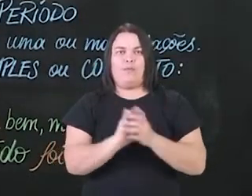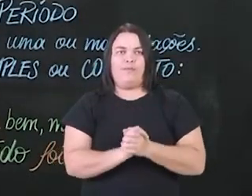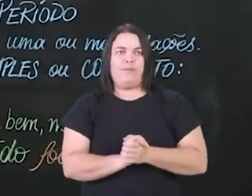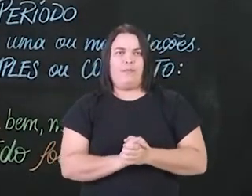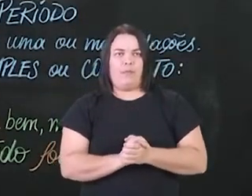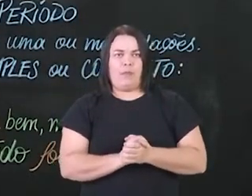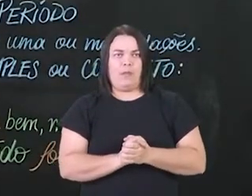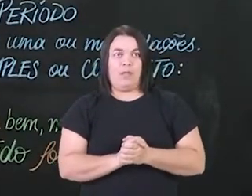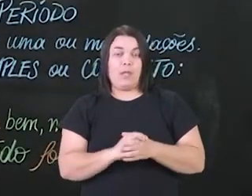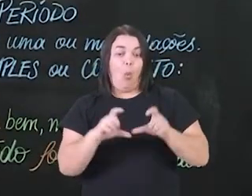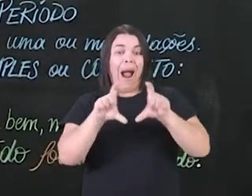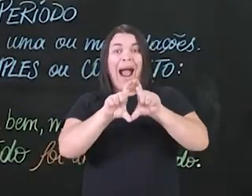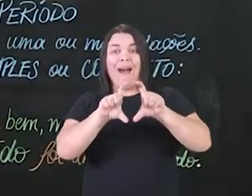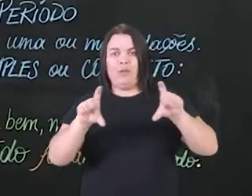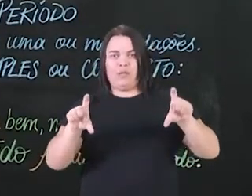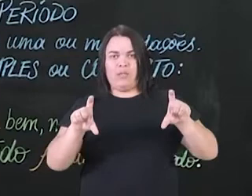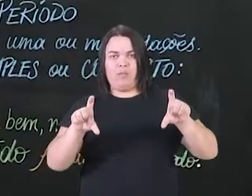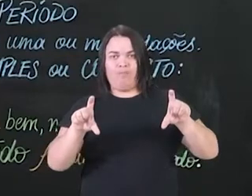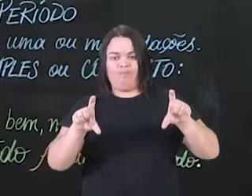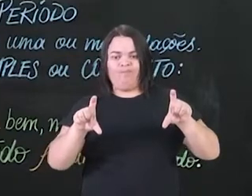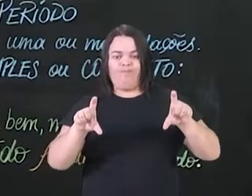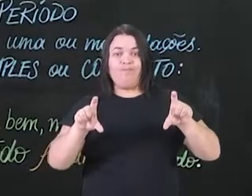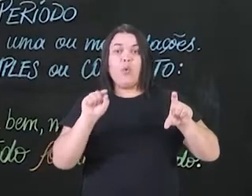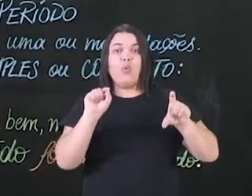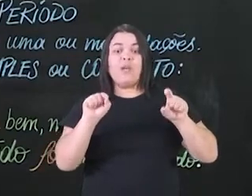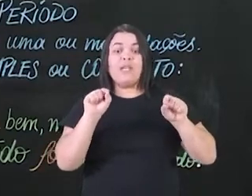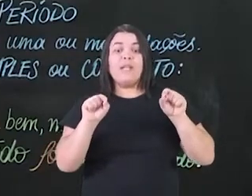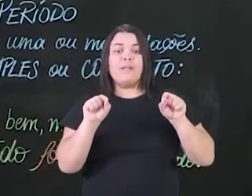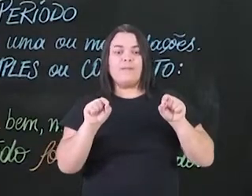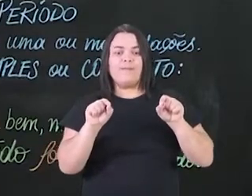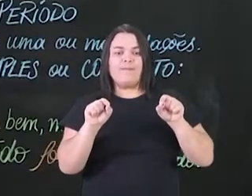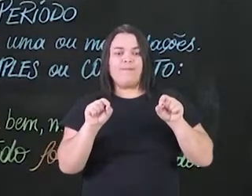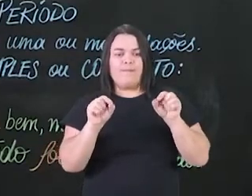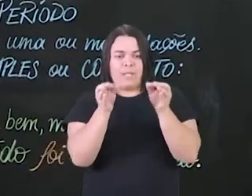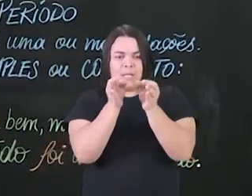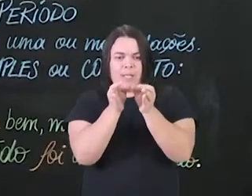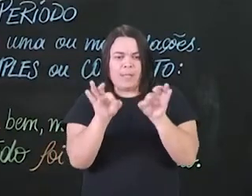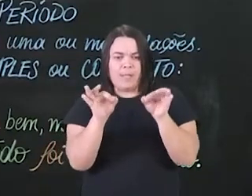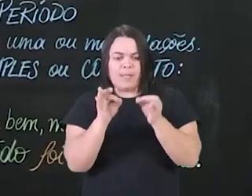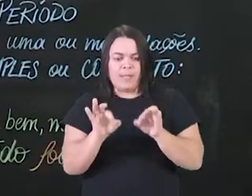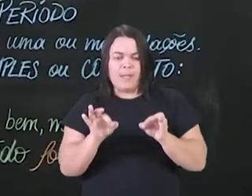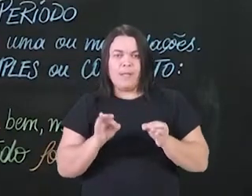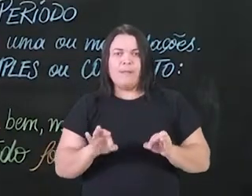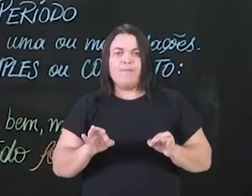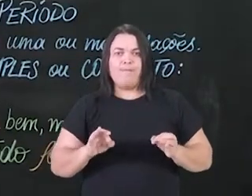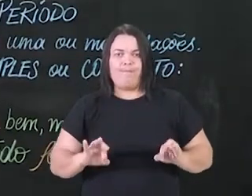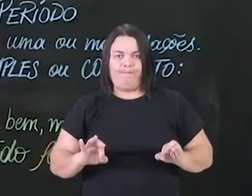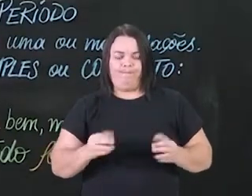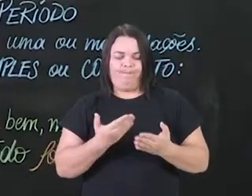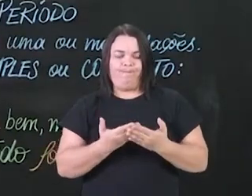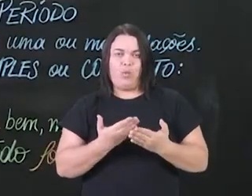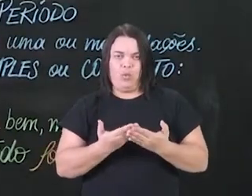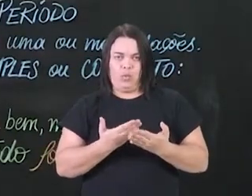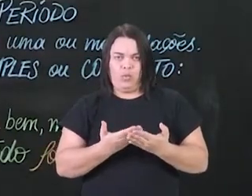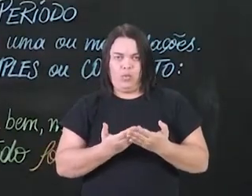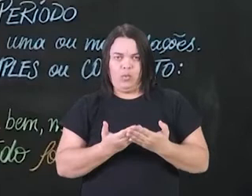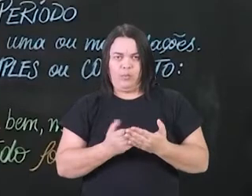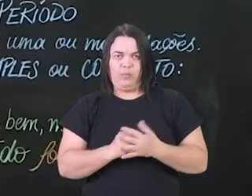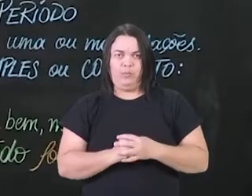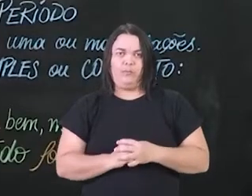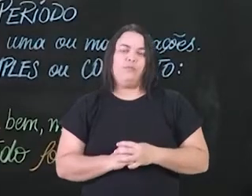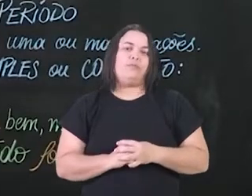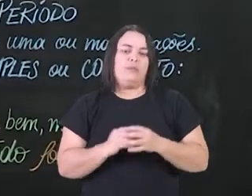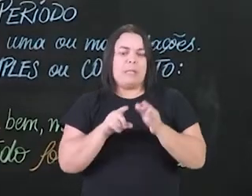diz que a oração e o período são unidades sintáticas, porque elas fazem parte desse estudo da sintaxe,